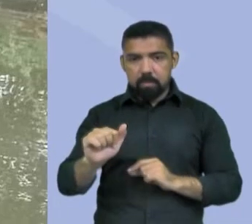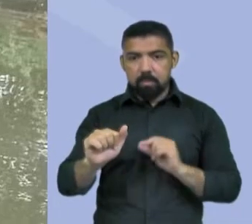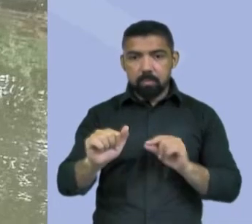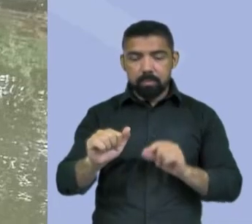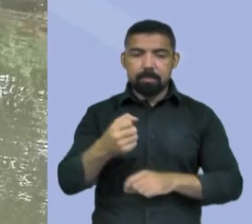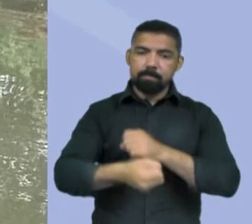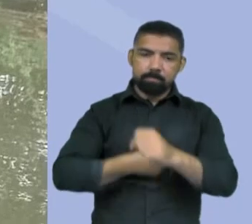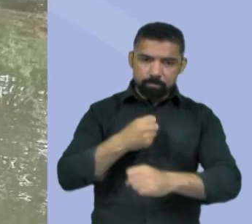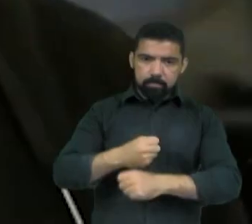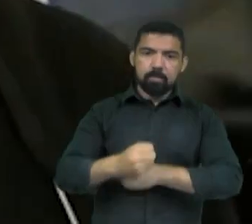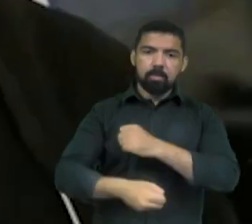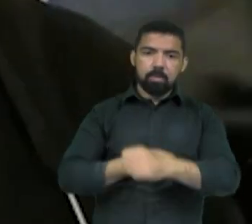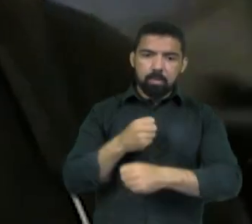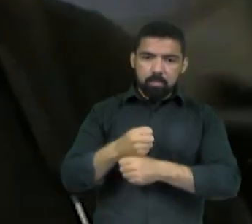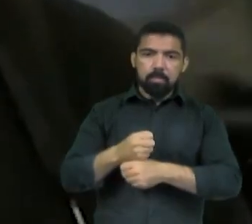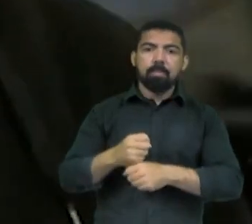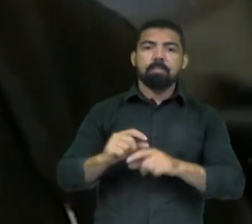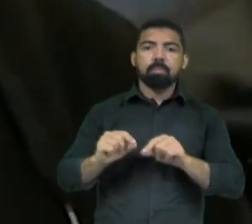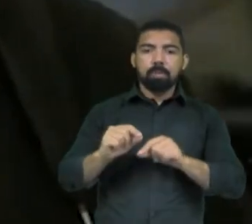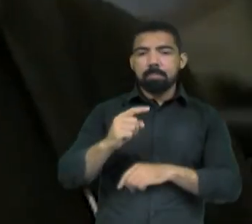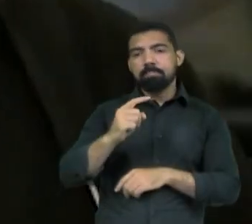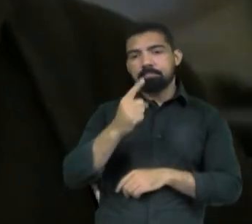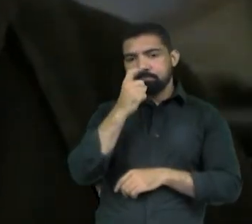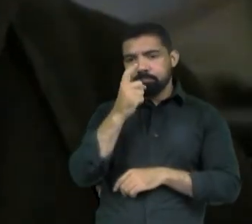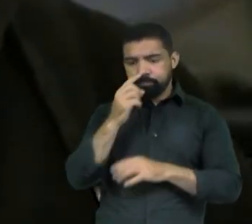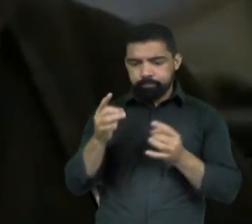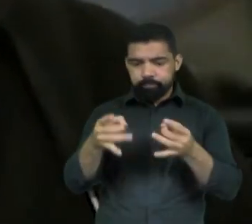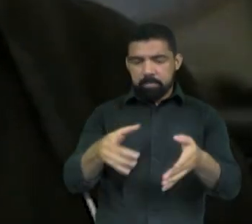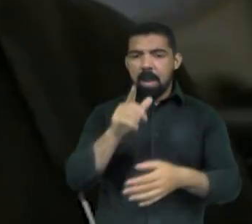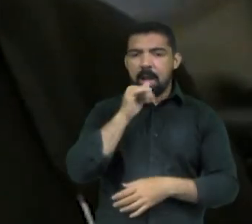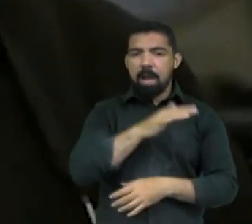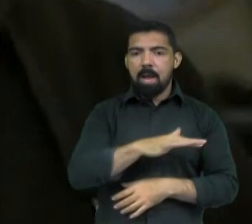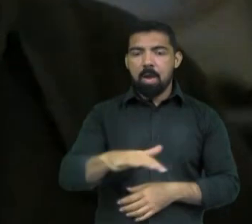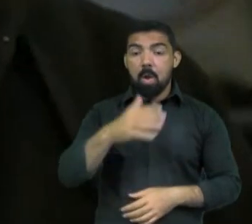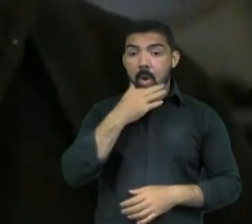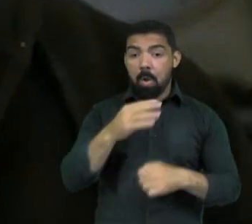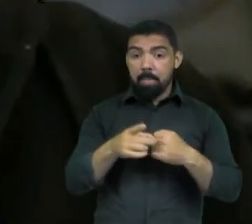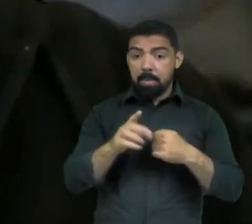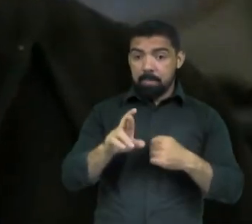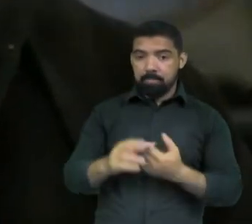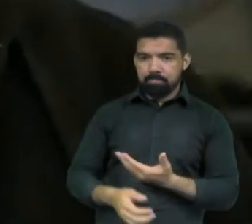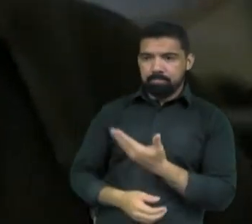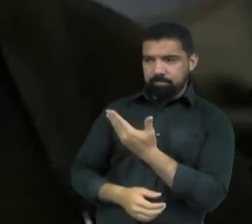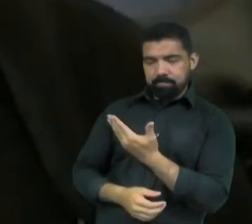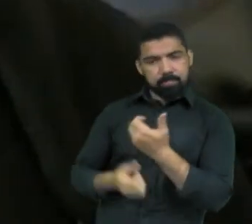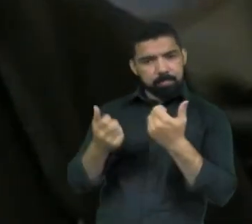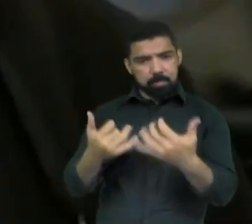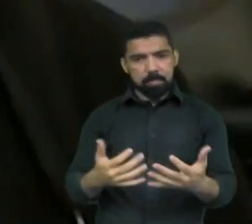anualmente para os oceanos. Marcelo Soares é doutor em biologia e fala da crise da poluição